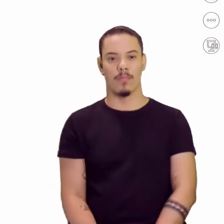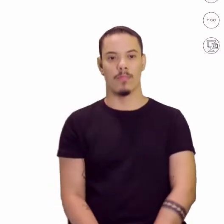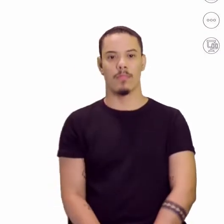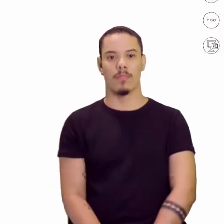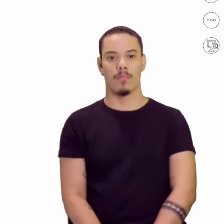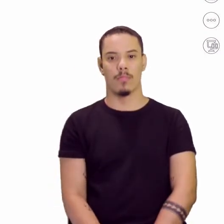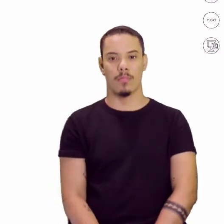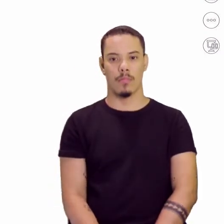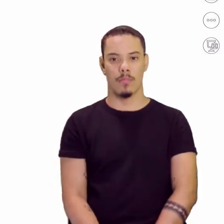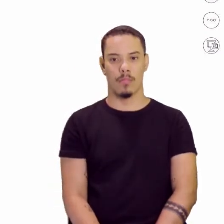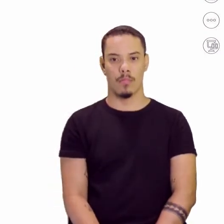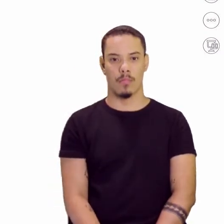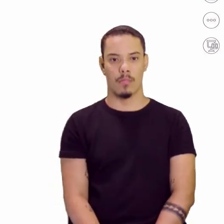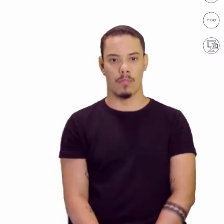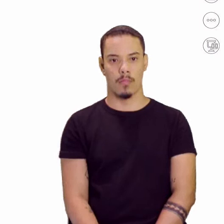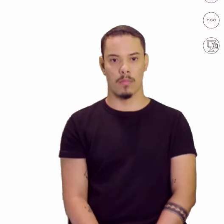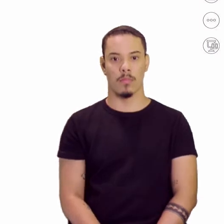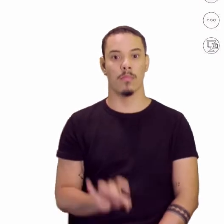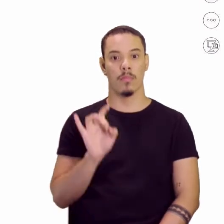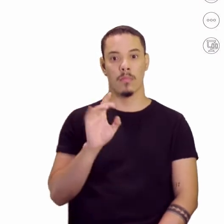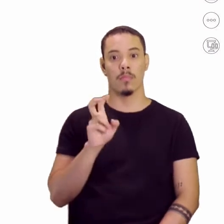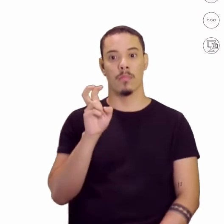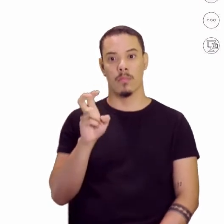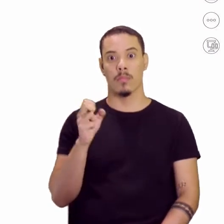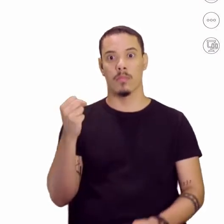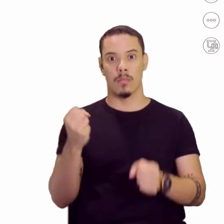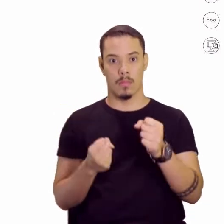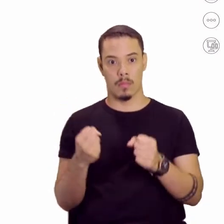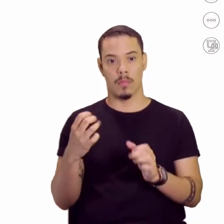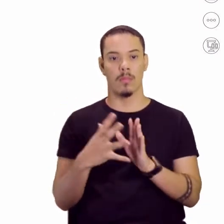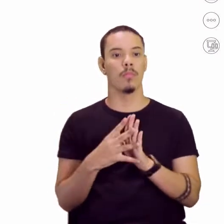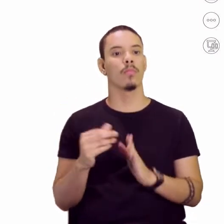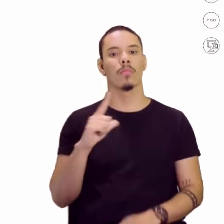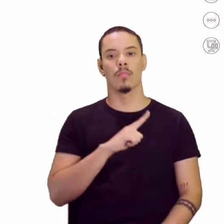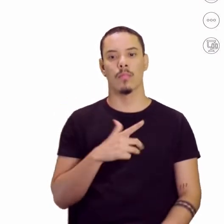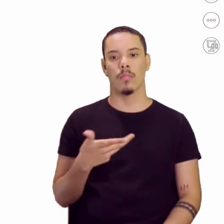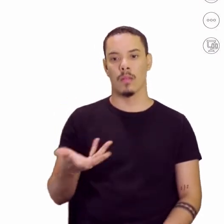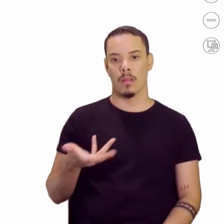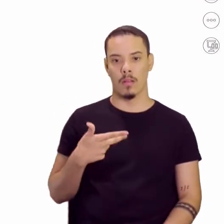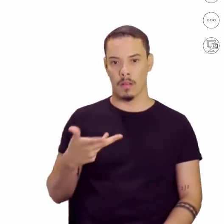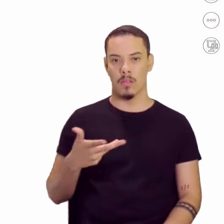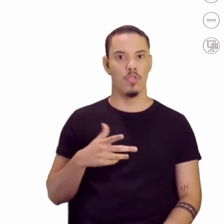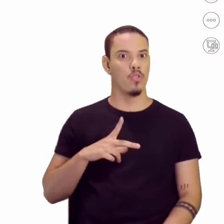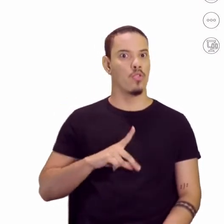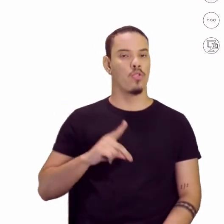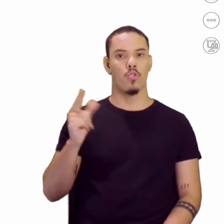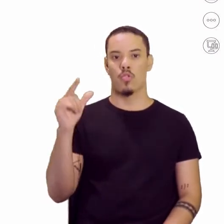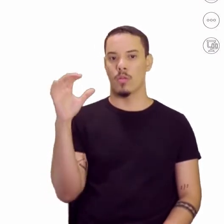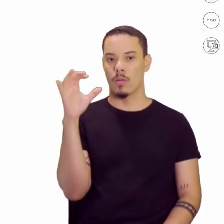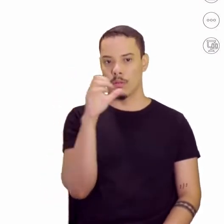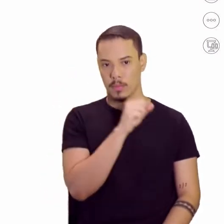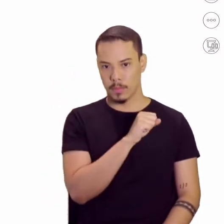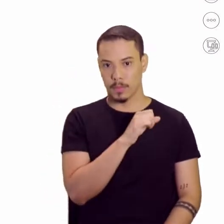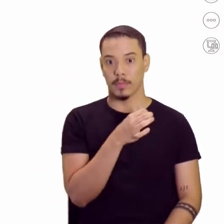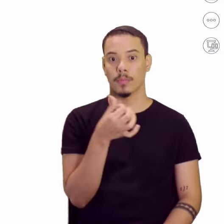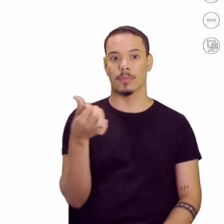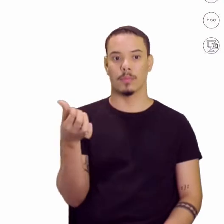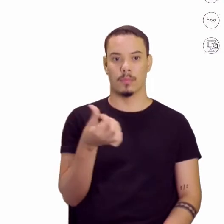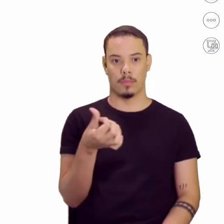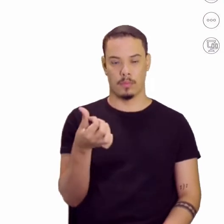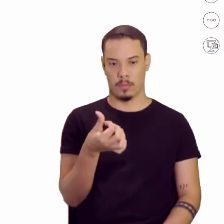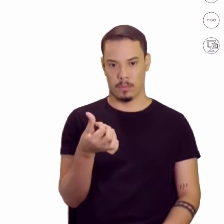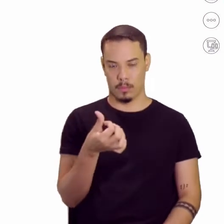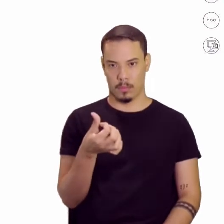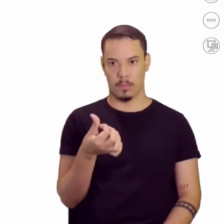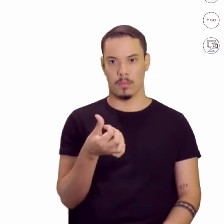Entretanto, apenas 5 modelos de carro esportivo possuem uma aceleração tão grande. O sexto colocado,